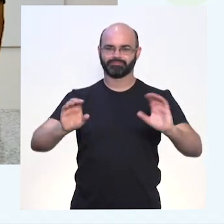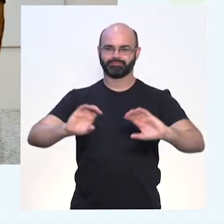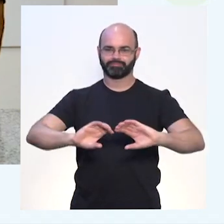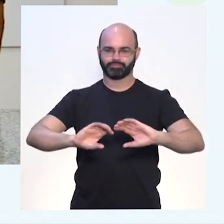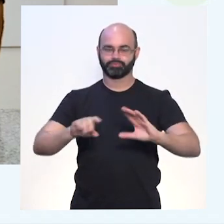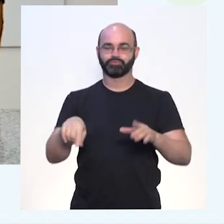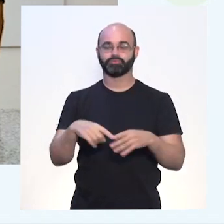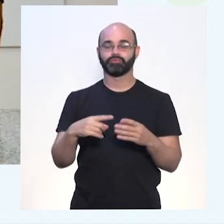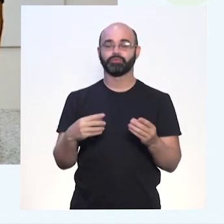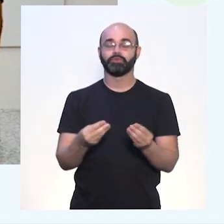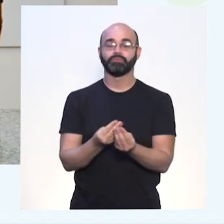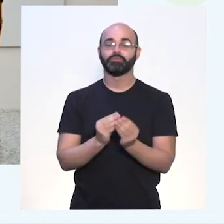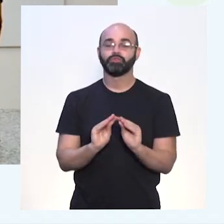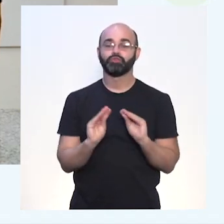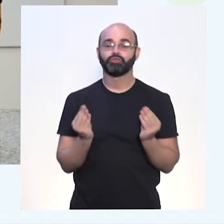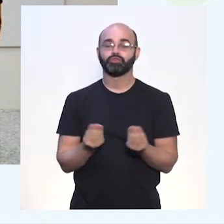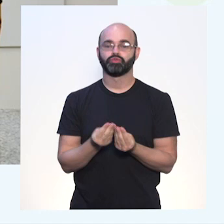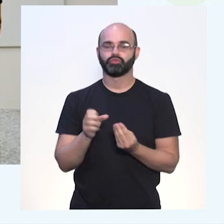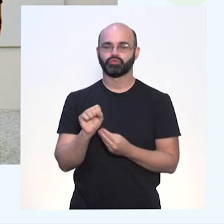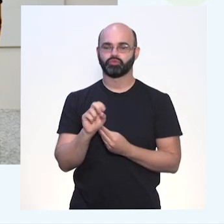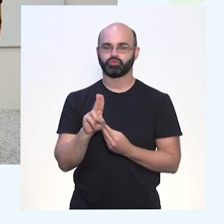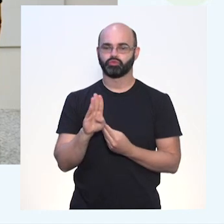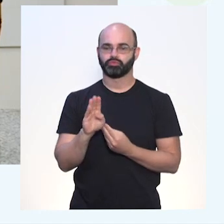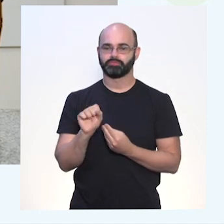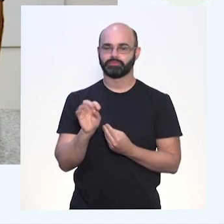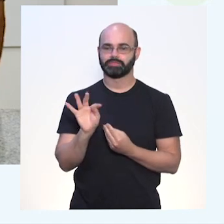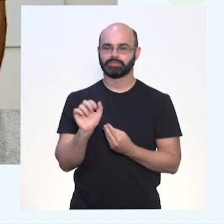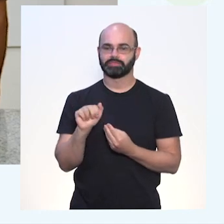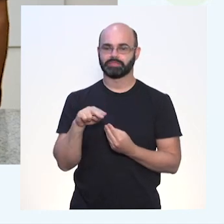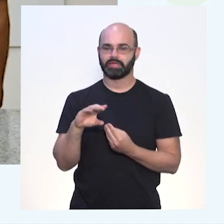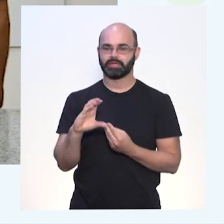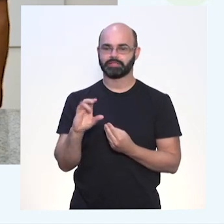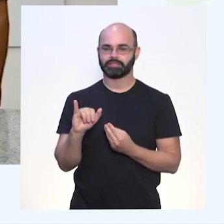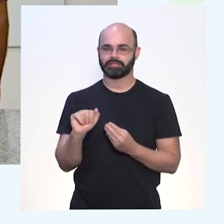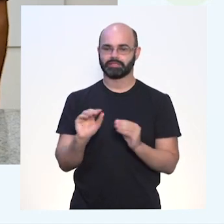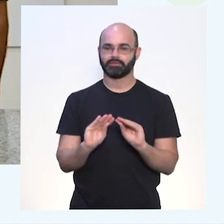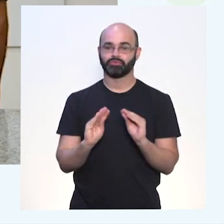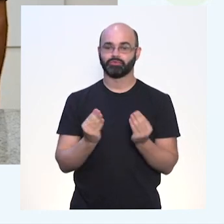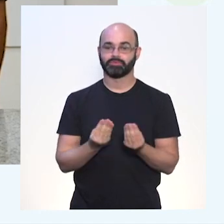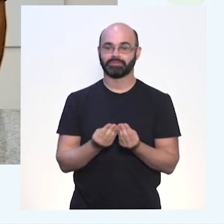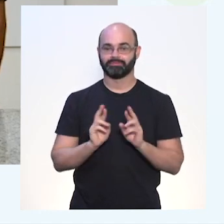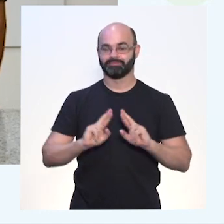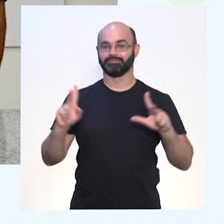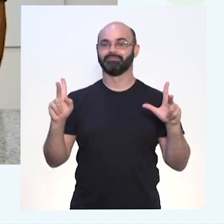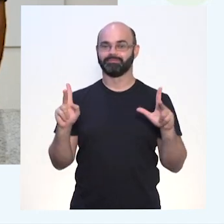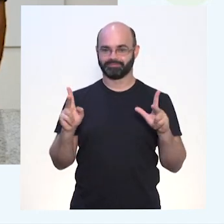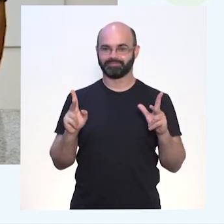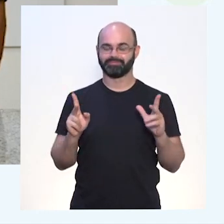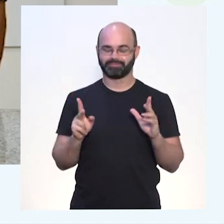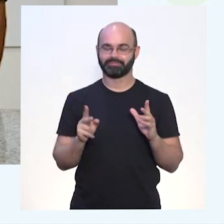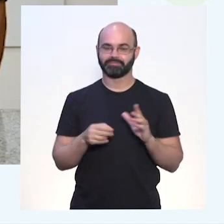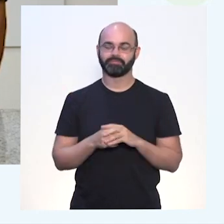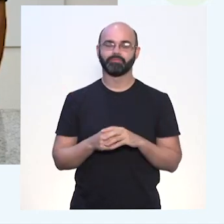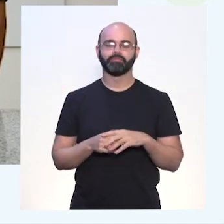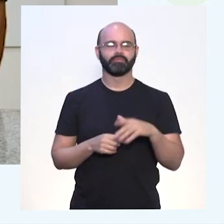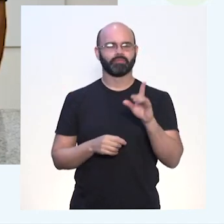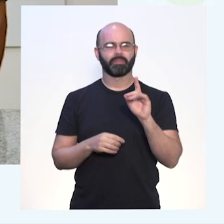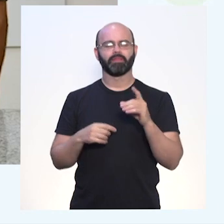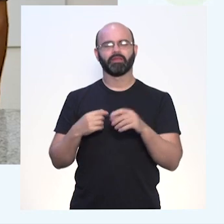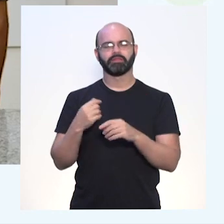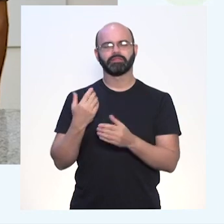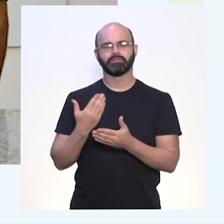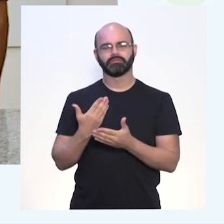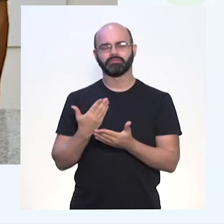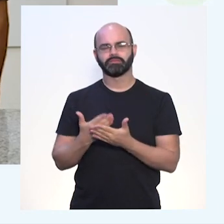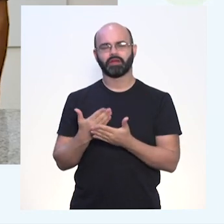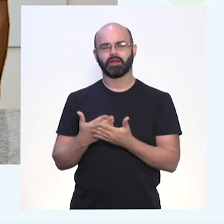formação da nova substância e a formação do nosso produto. Só que no decorrer dos anos do estudo do ensino médio, vocês perceberam que